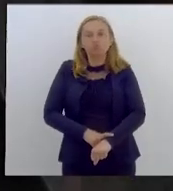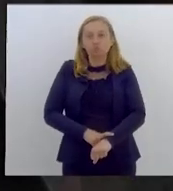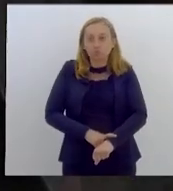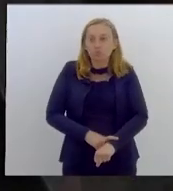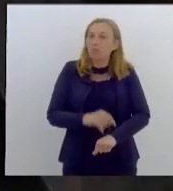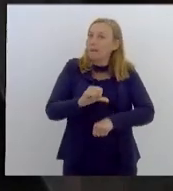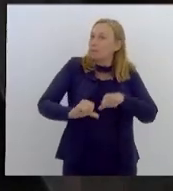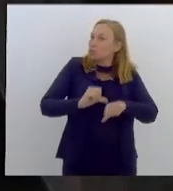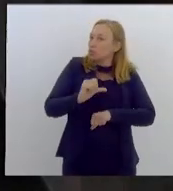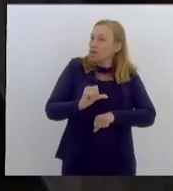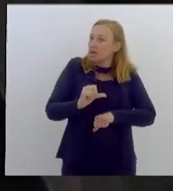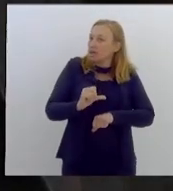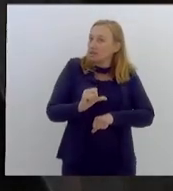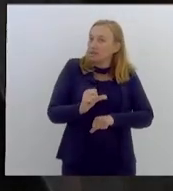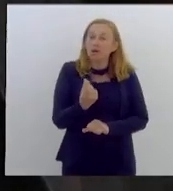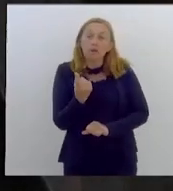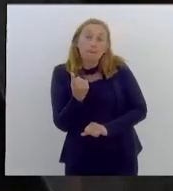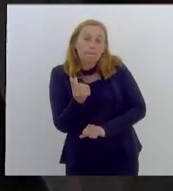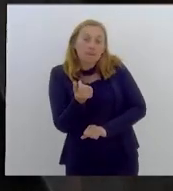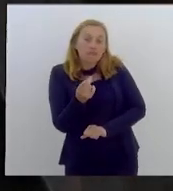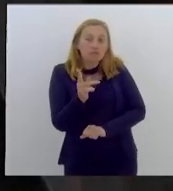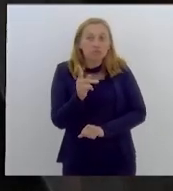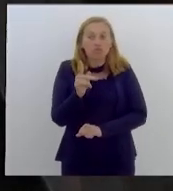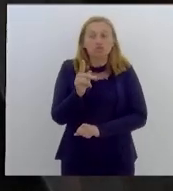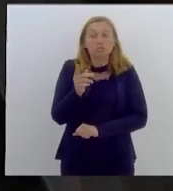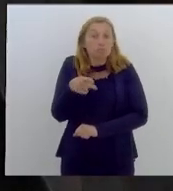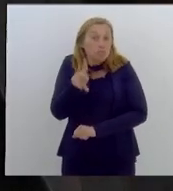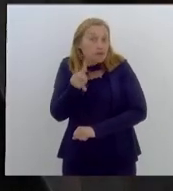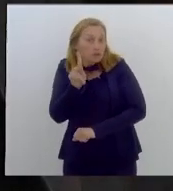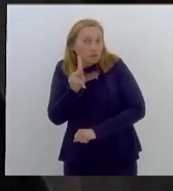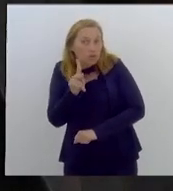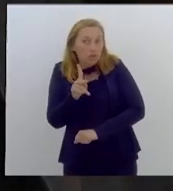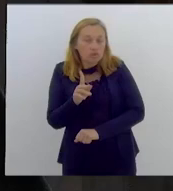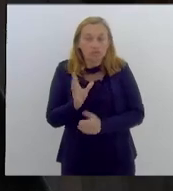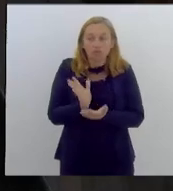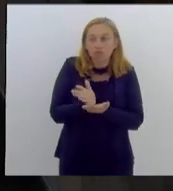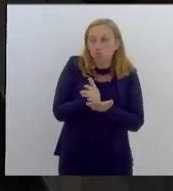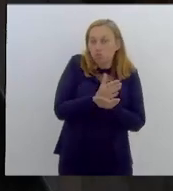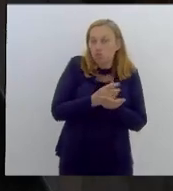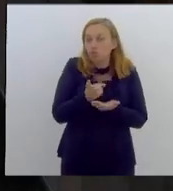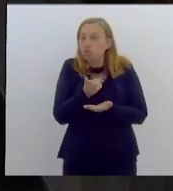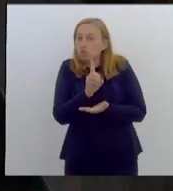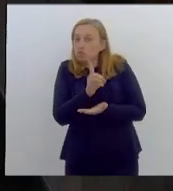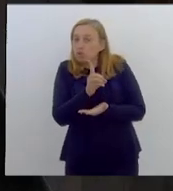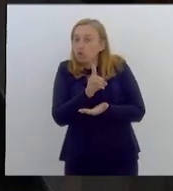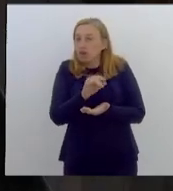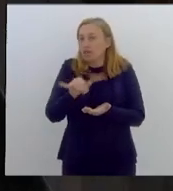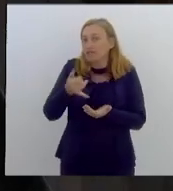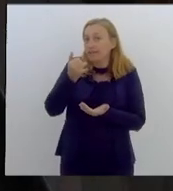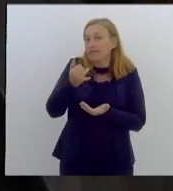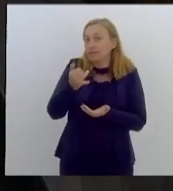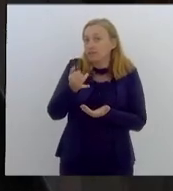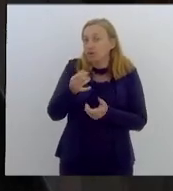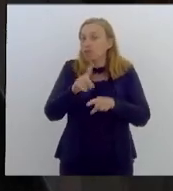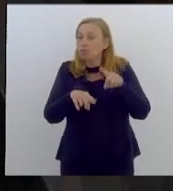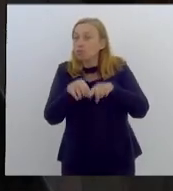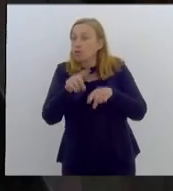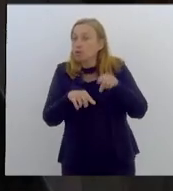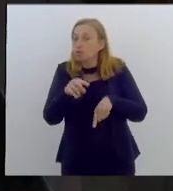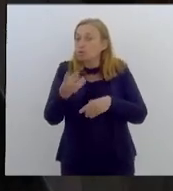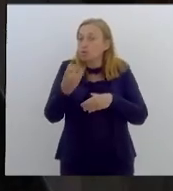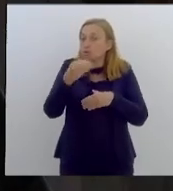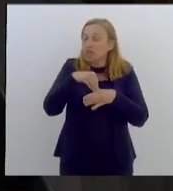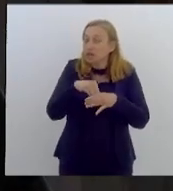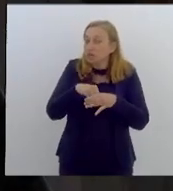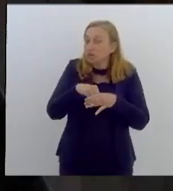para mudar preço de barril de petróleo, cotação do dólar, inflação, produto interno